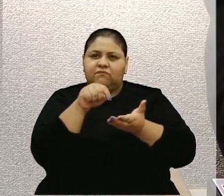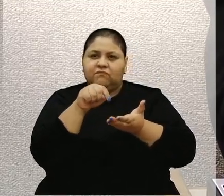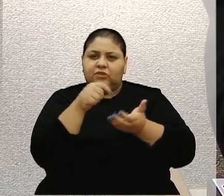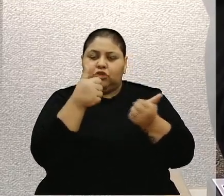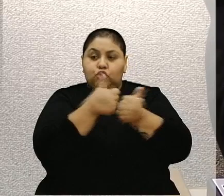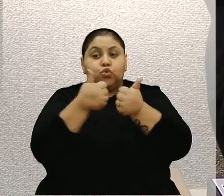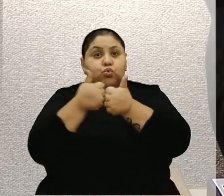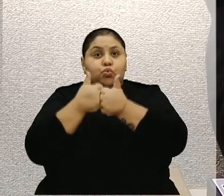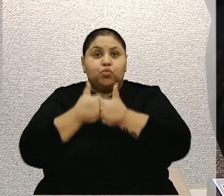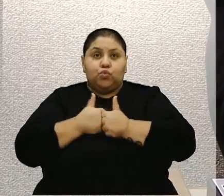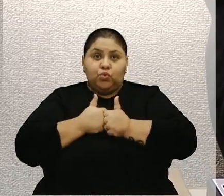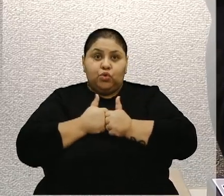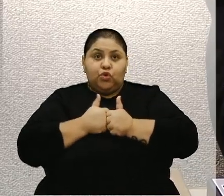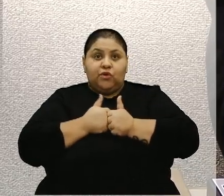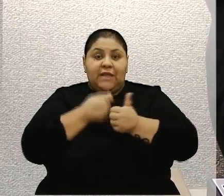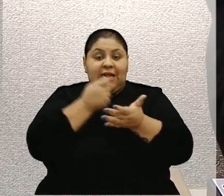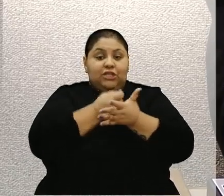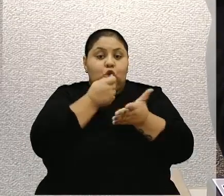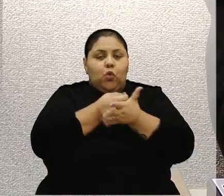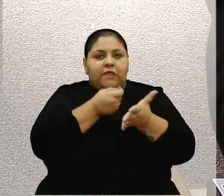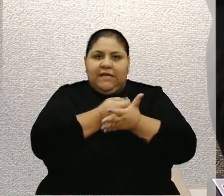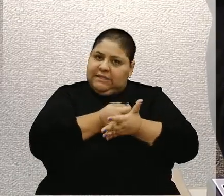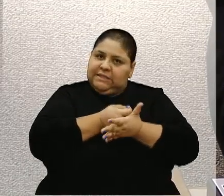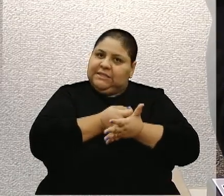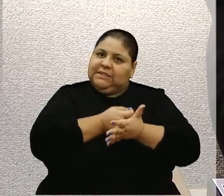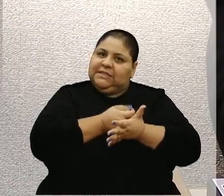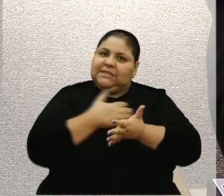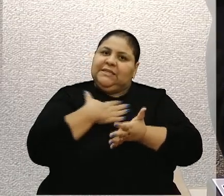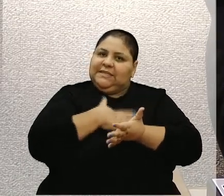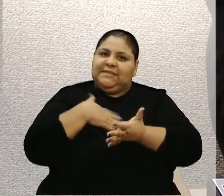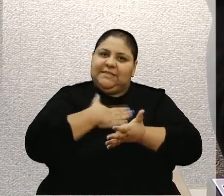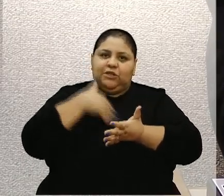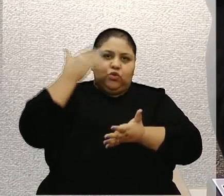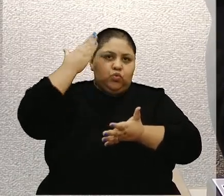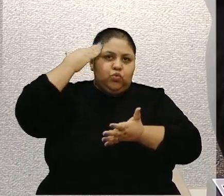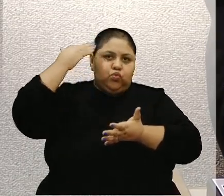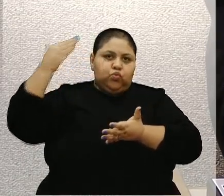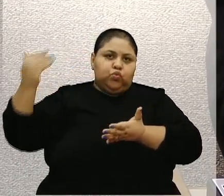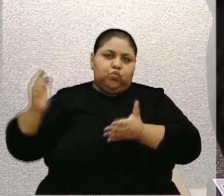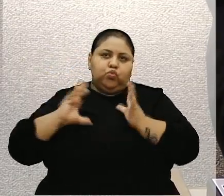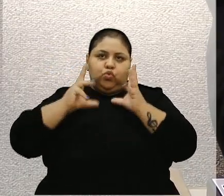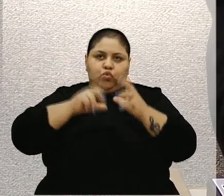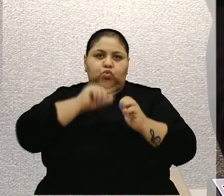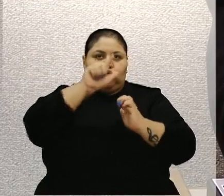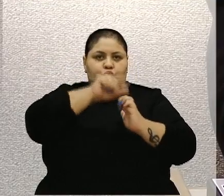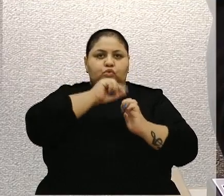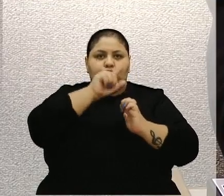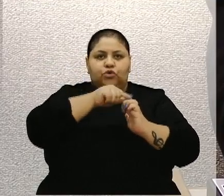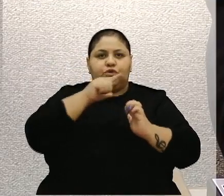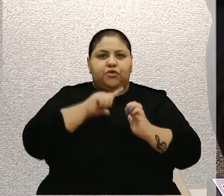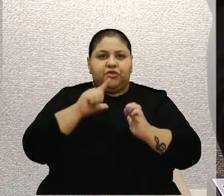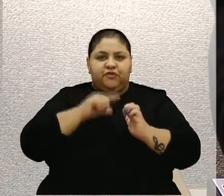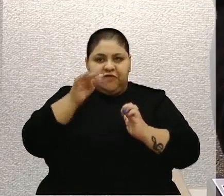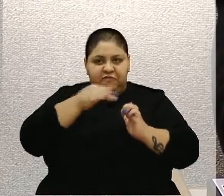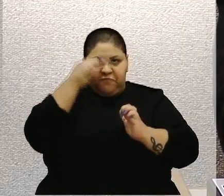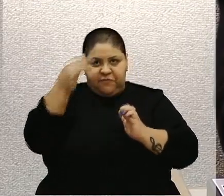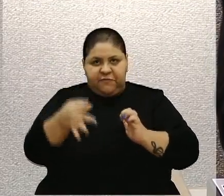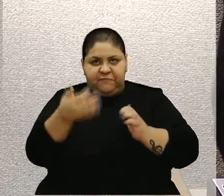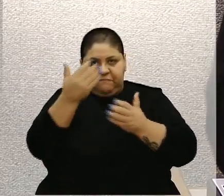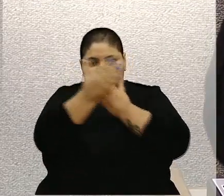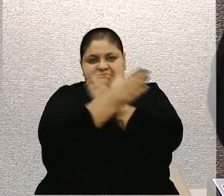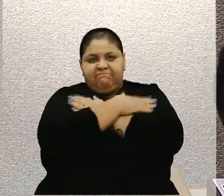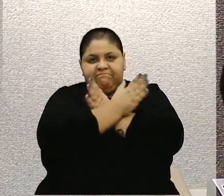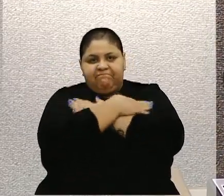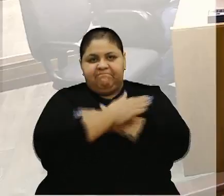aí nas batalhas, né? E desejo sucesso em todos os empreendimentos que tiveres aí pela frente. Um grande